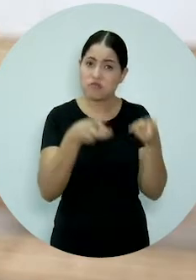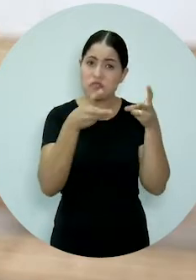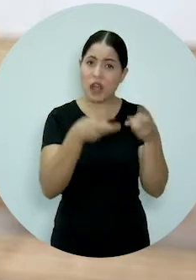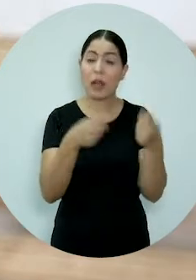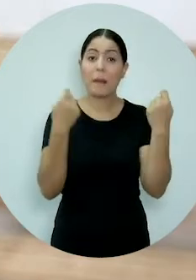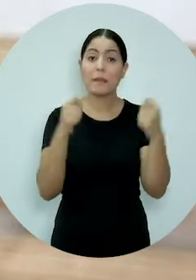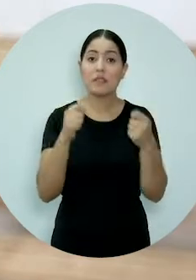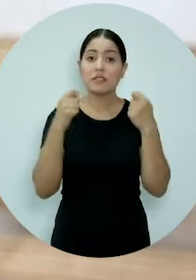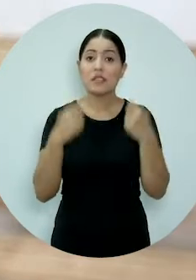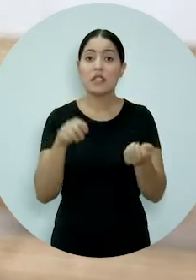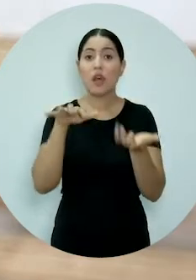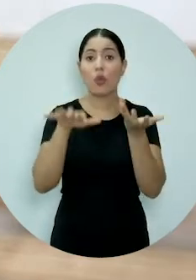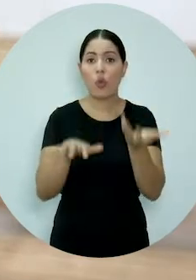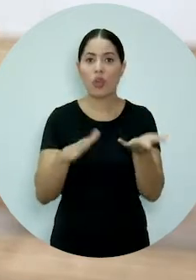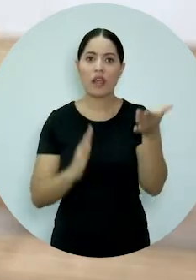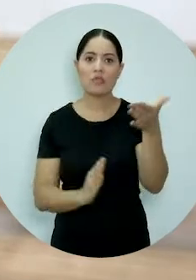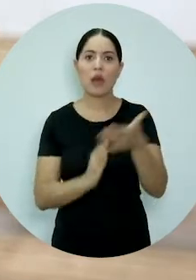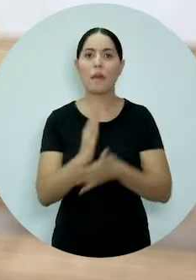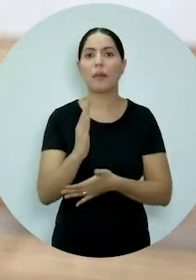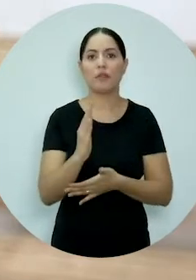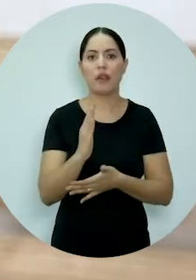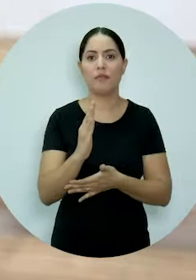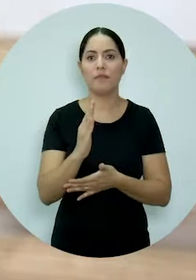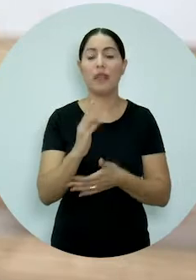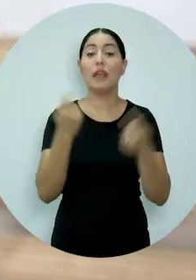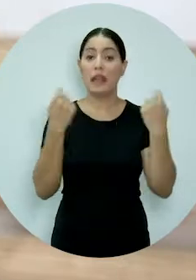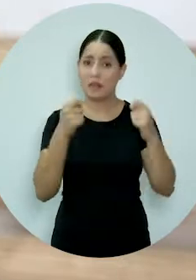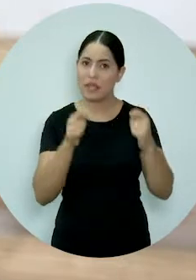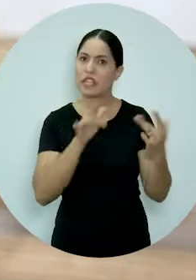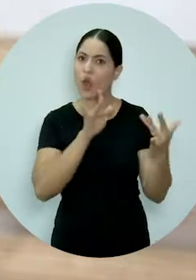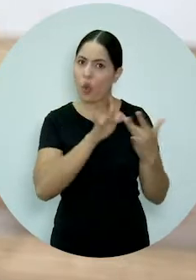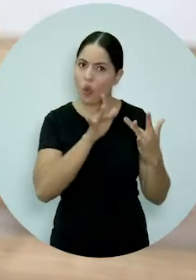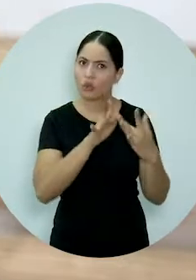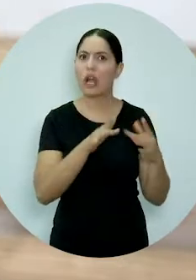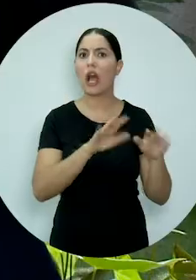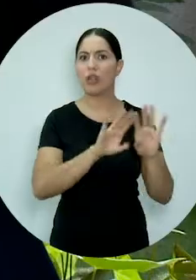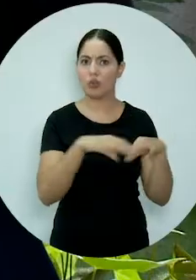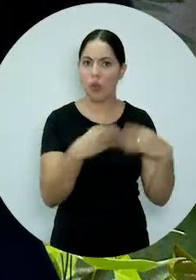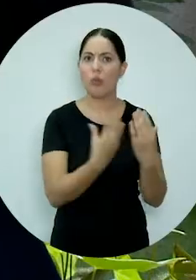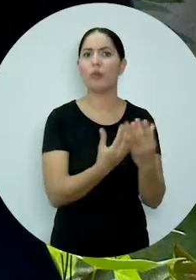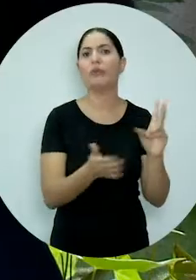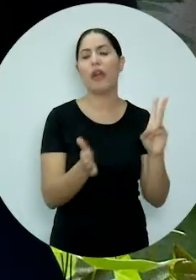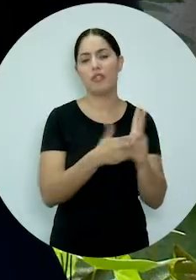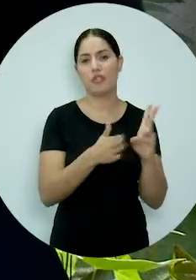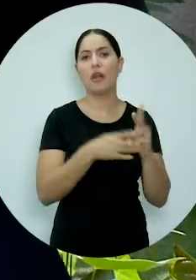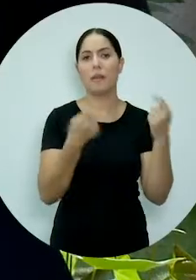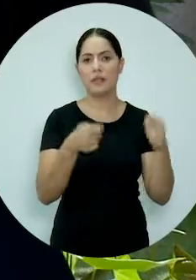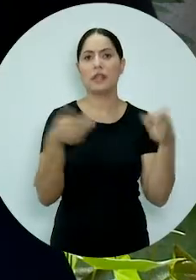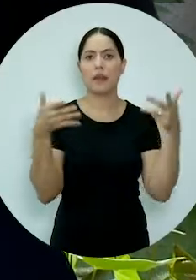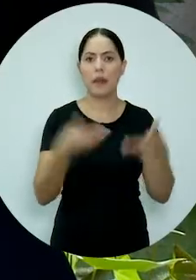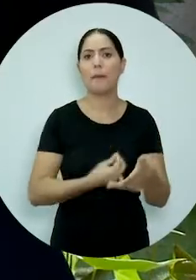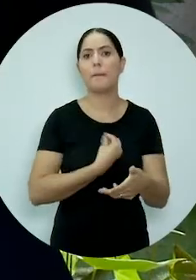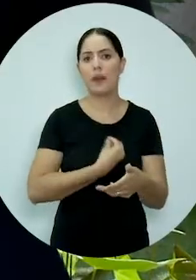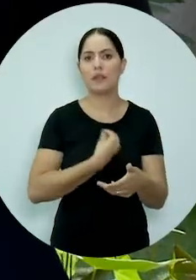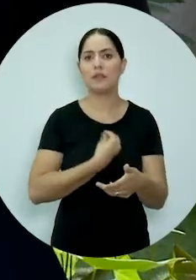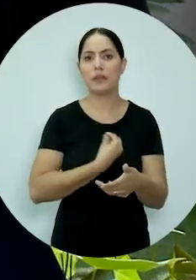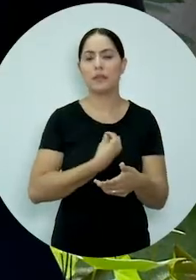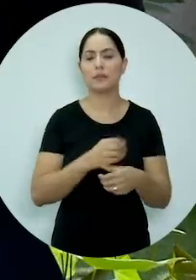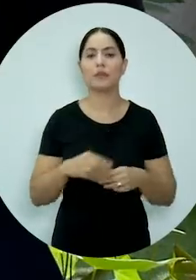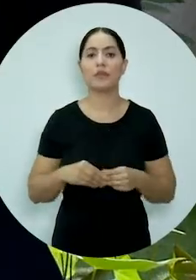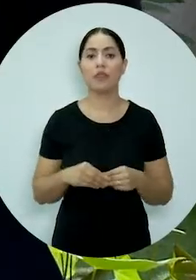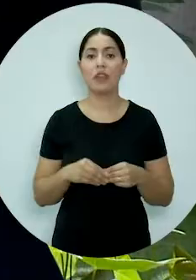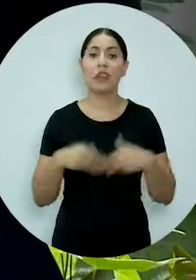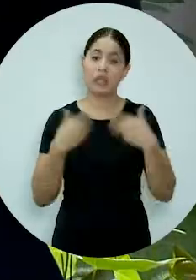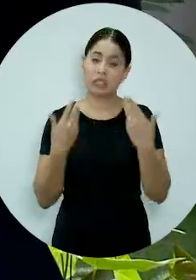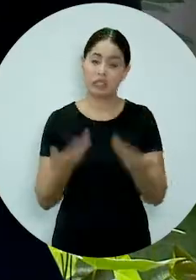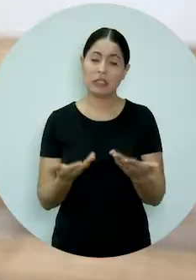ser aprovada pelo Congresso Nacional, ouvidas as comunidades indígenas, a quem lhes é assegurado participação nos resultados